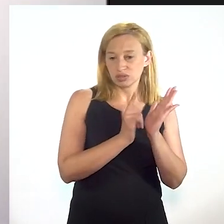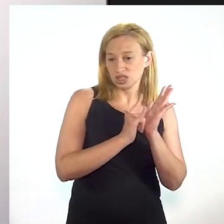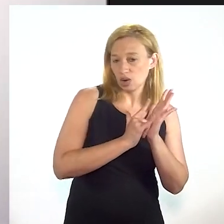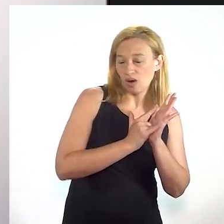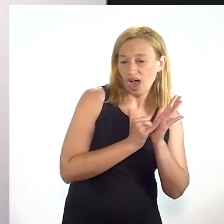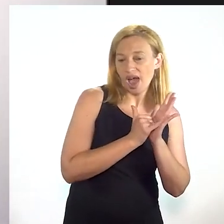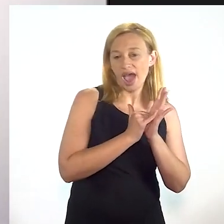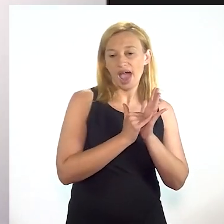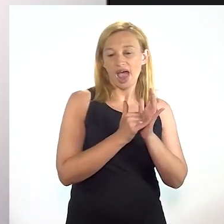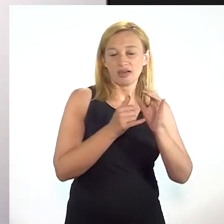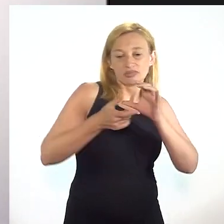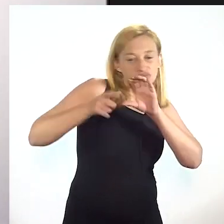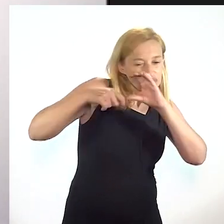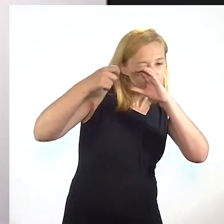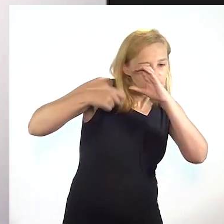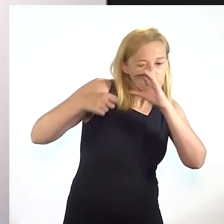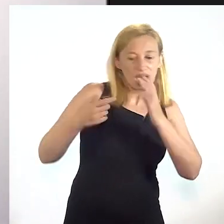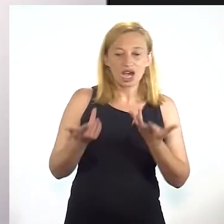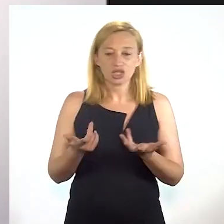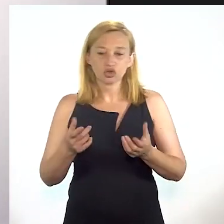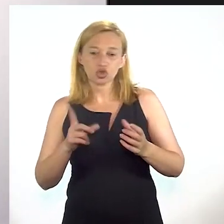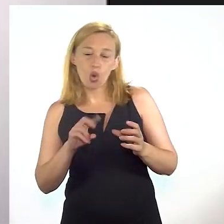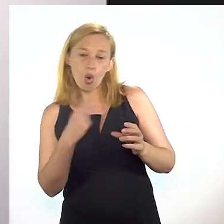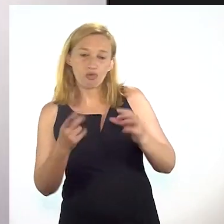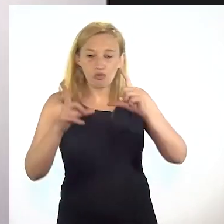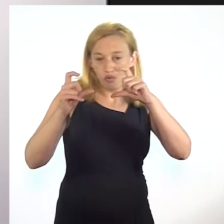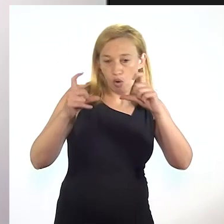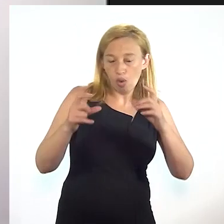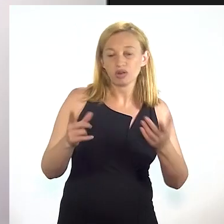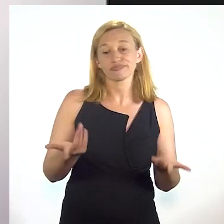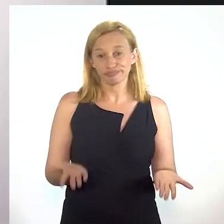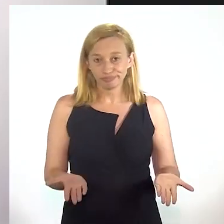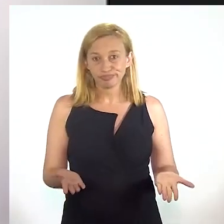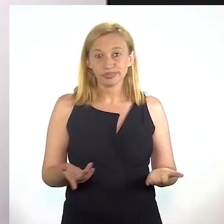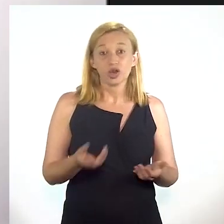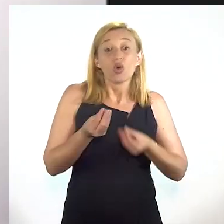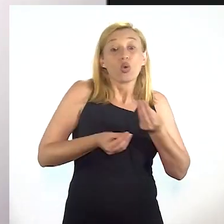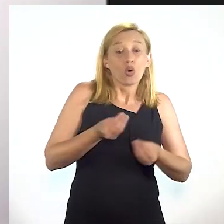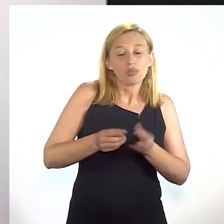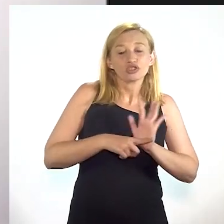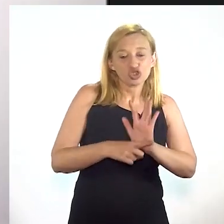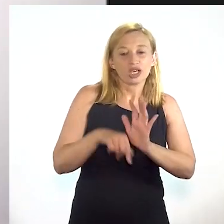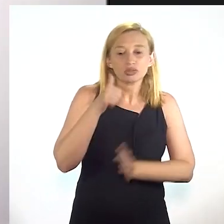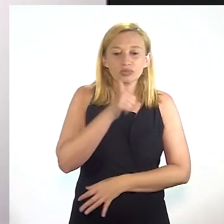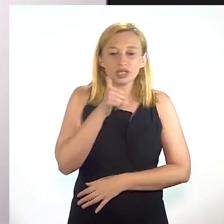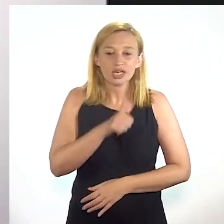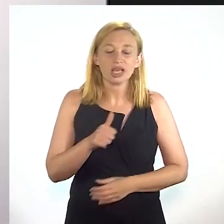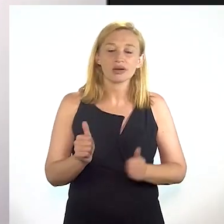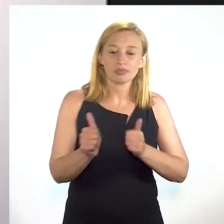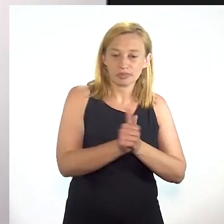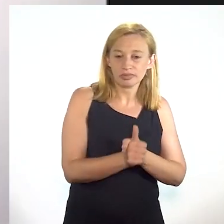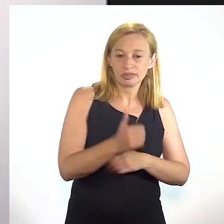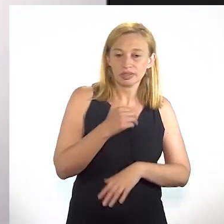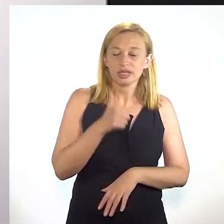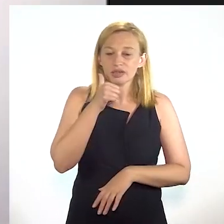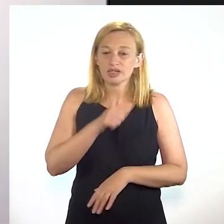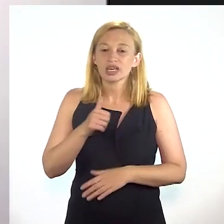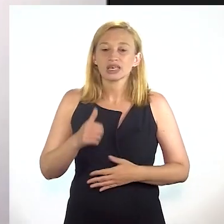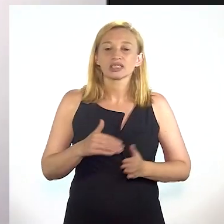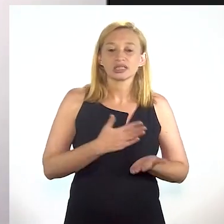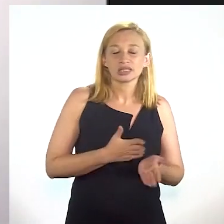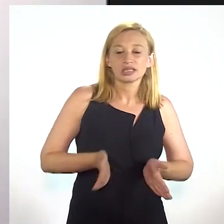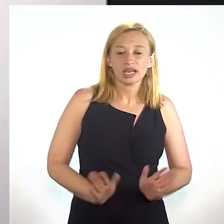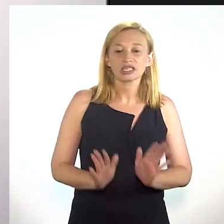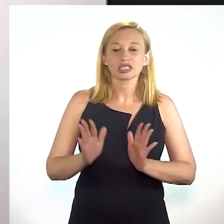telefone bom para fazer uma filmagem, e como pensar isso tudo, instrumentalizar essas mulheres. Então, Mulheres de Frente, ele